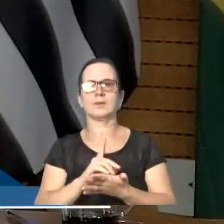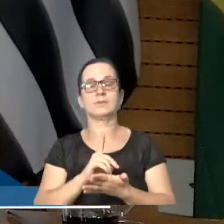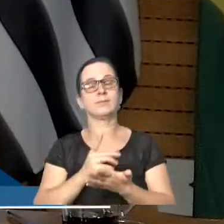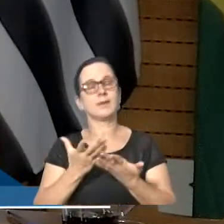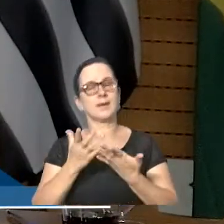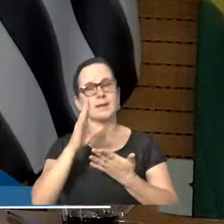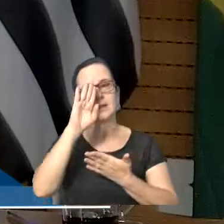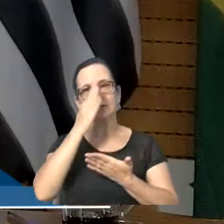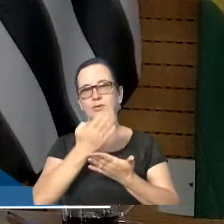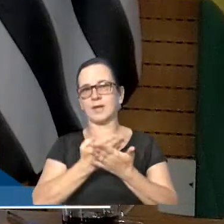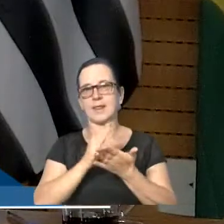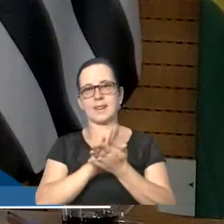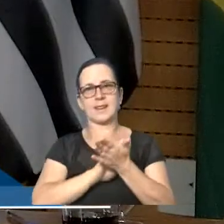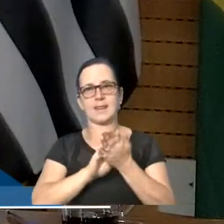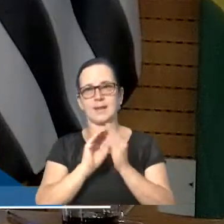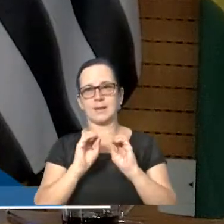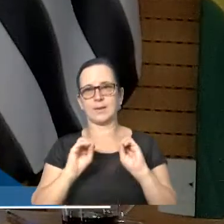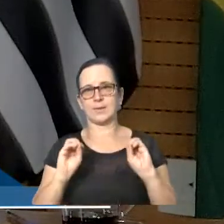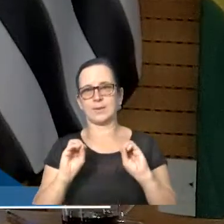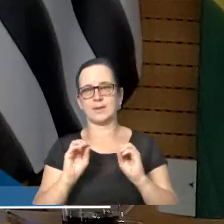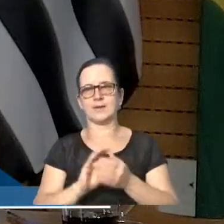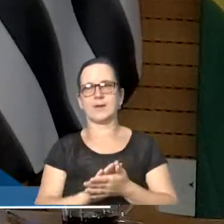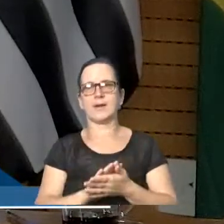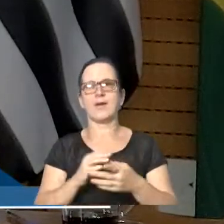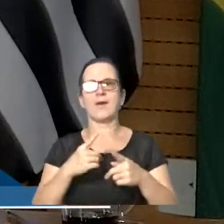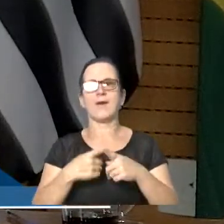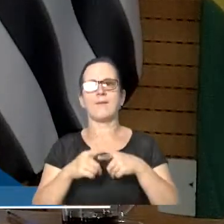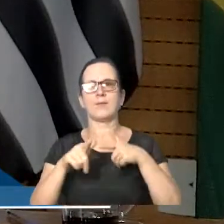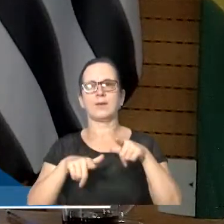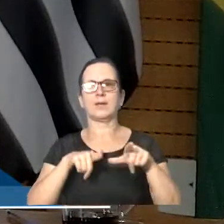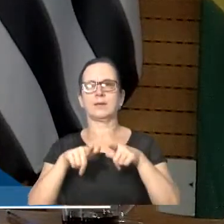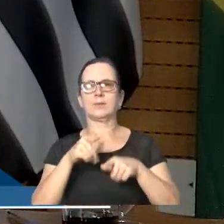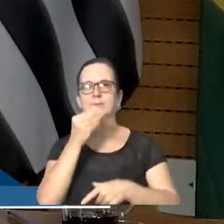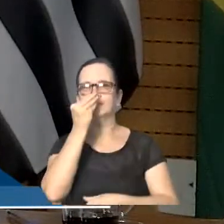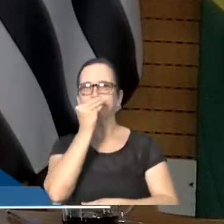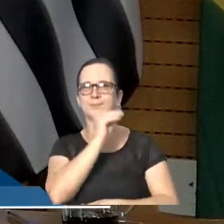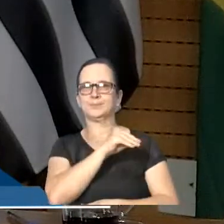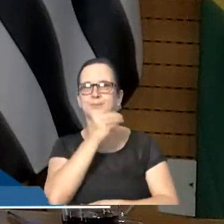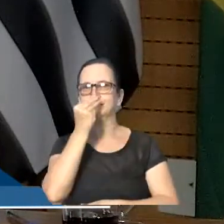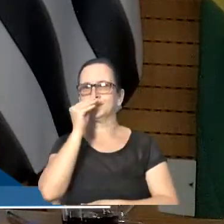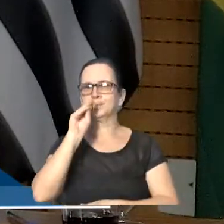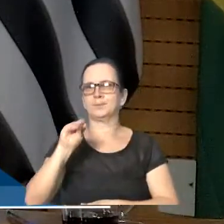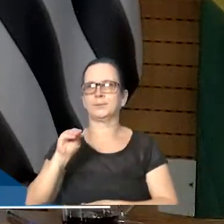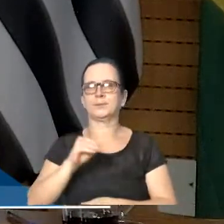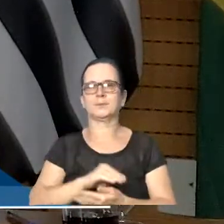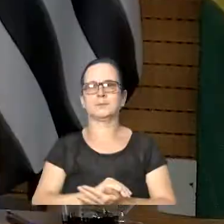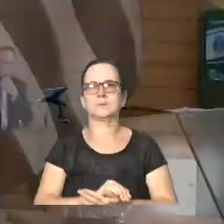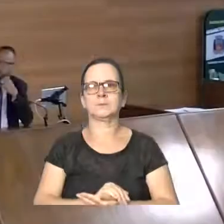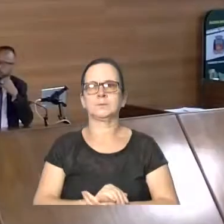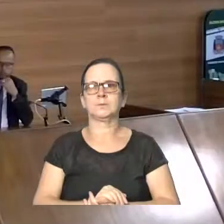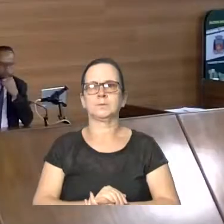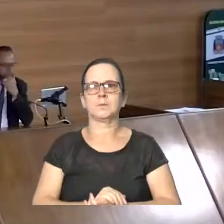acreditar que nada irá acontecer. Por quê? Porque ele trabalha de costas para a população. É só, senhor presidente.